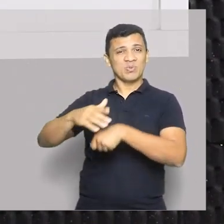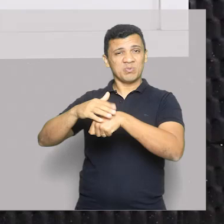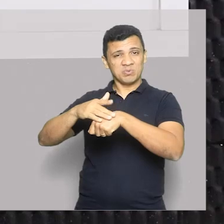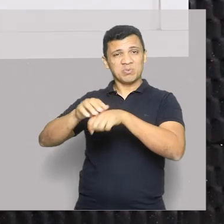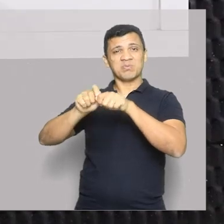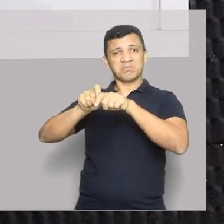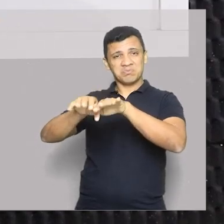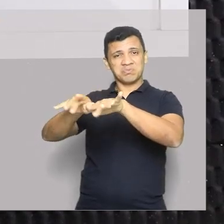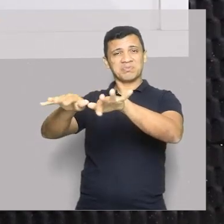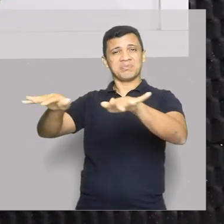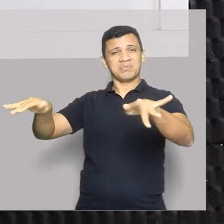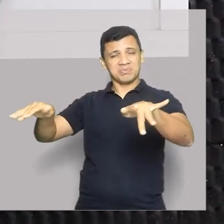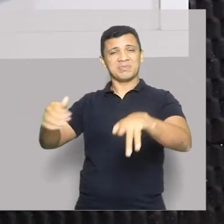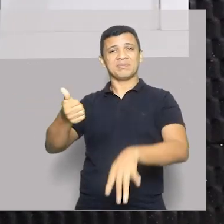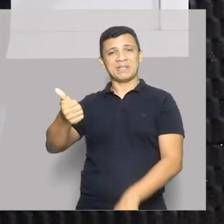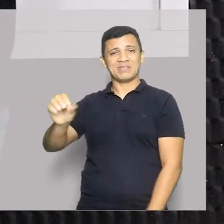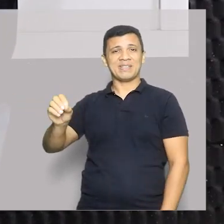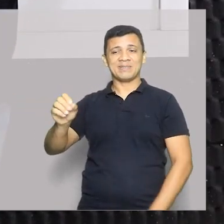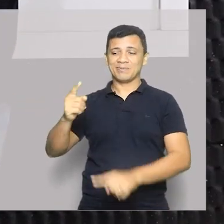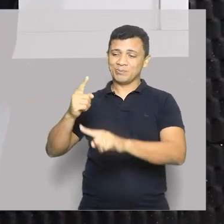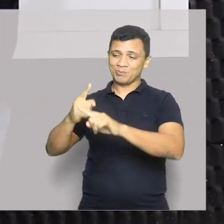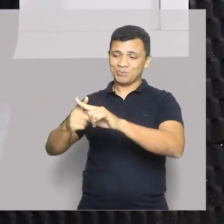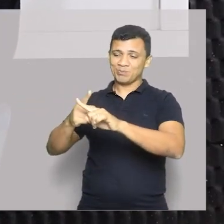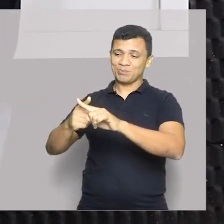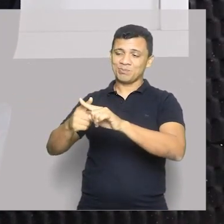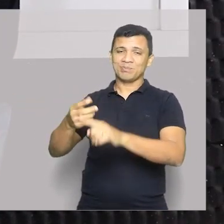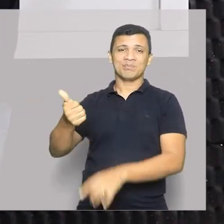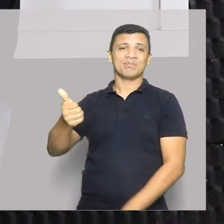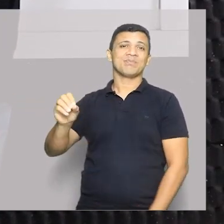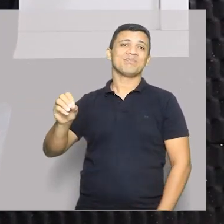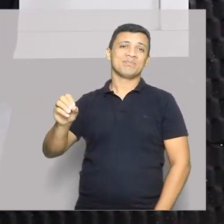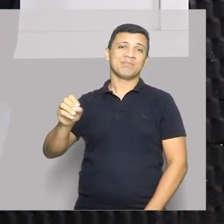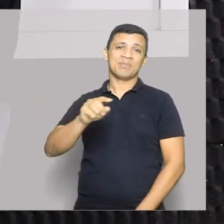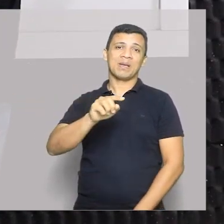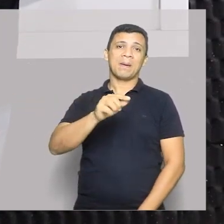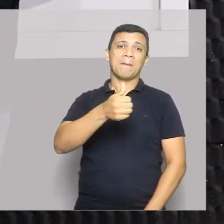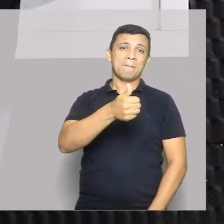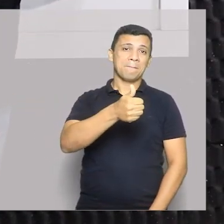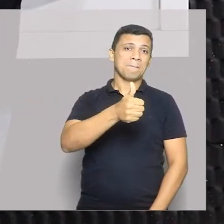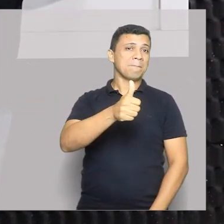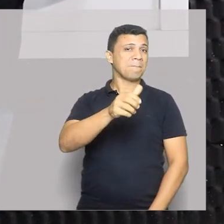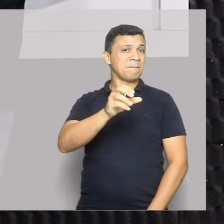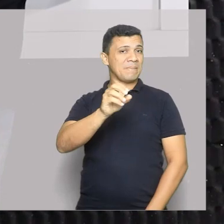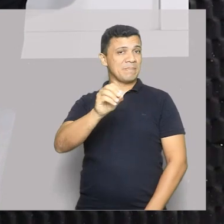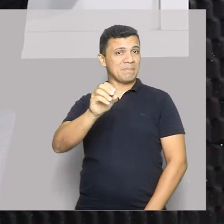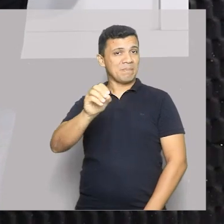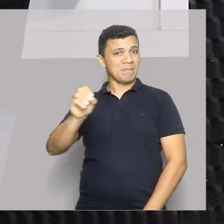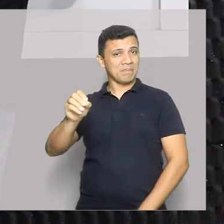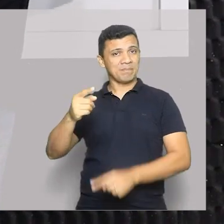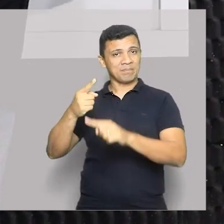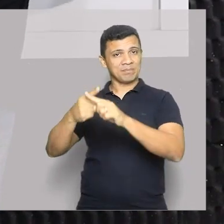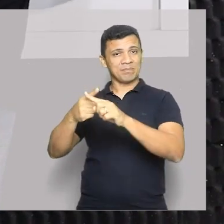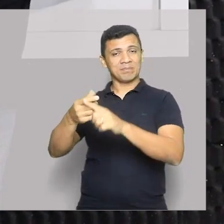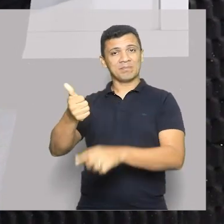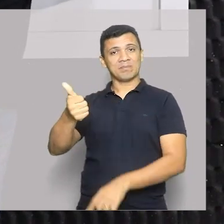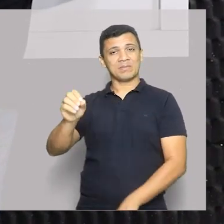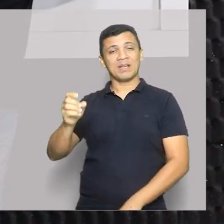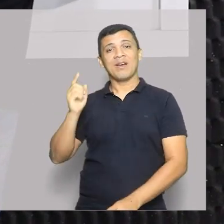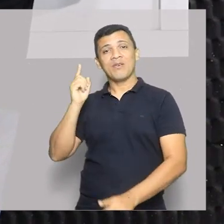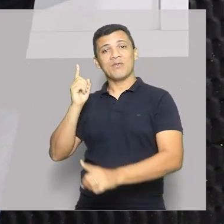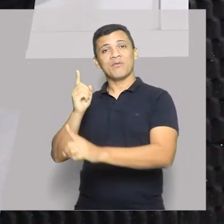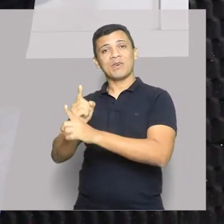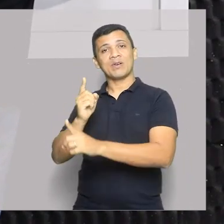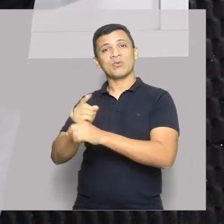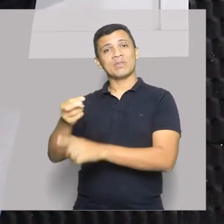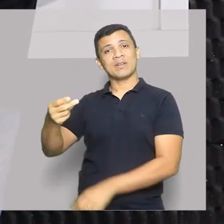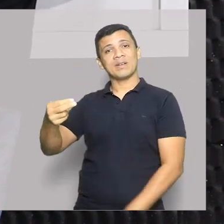10. Então, você vai pegar esse 1000 aqui e multiplicar por 10. Aí você vai encontrar 10.000.